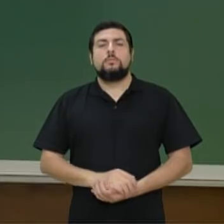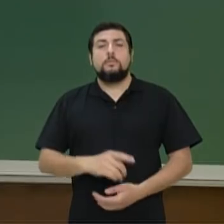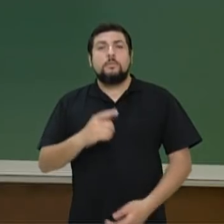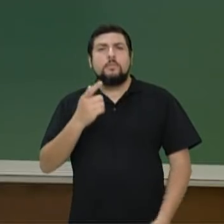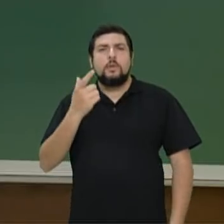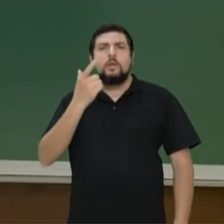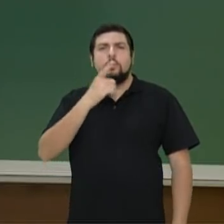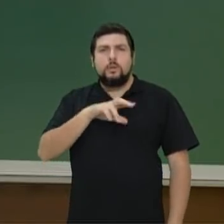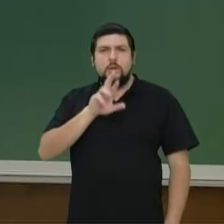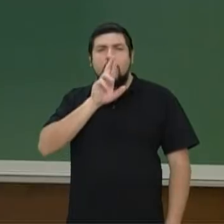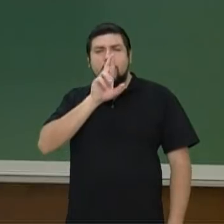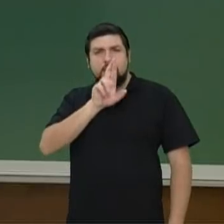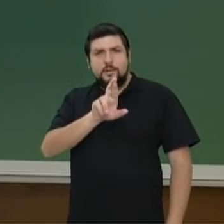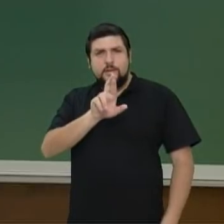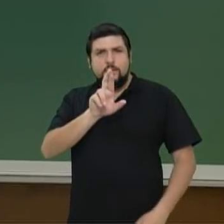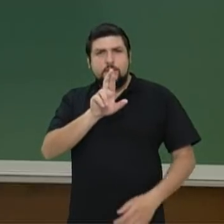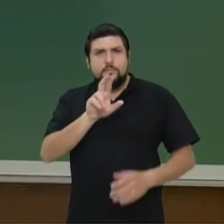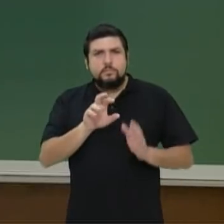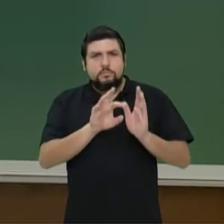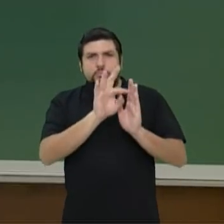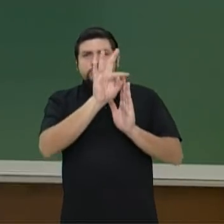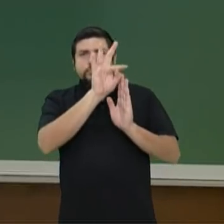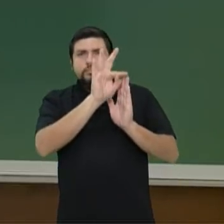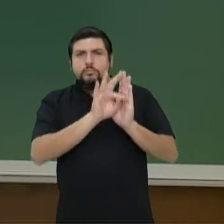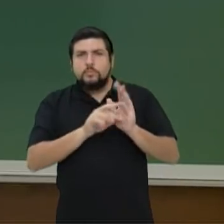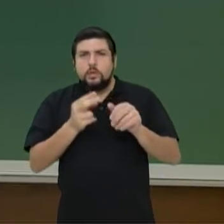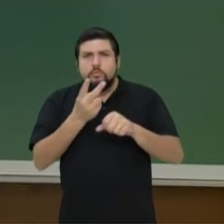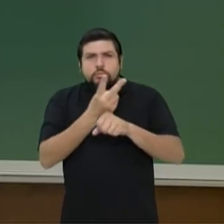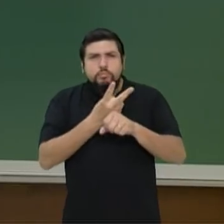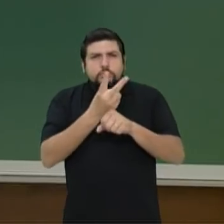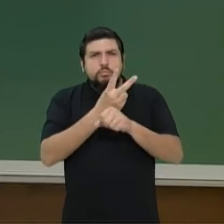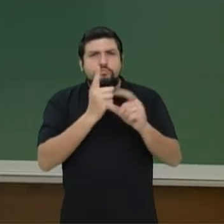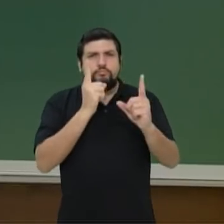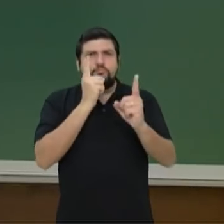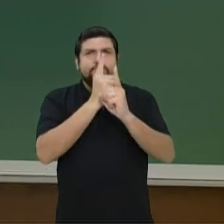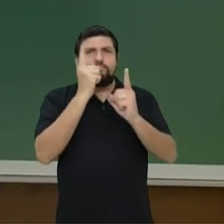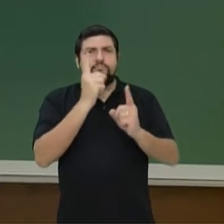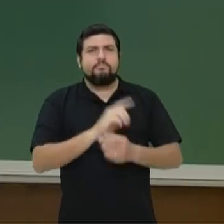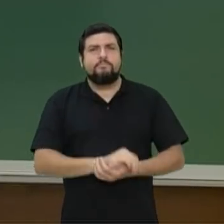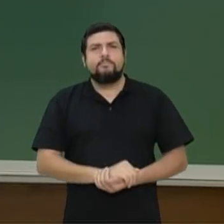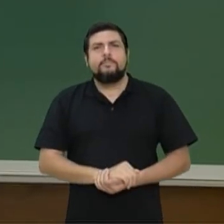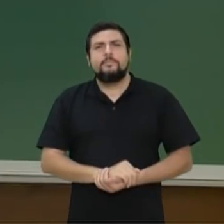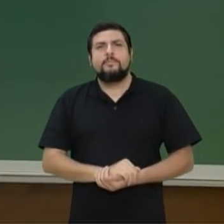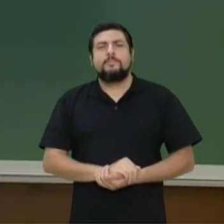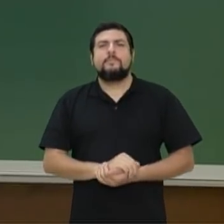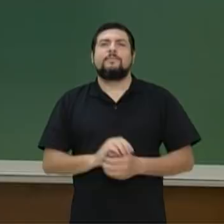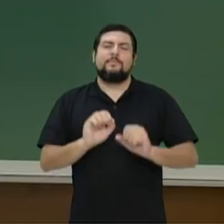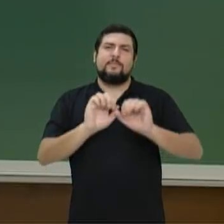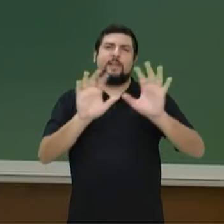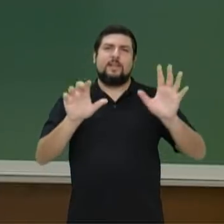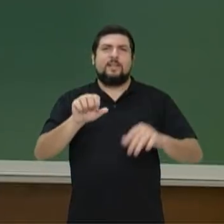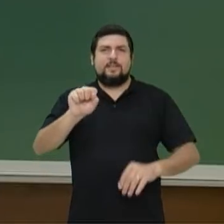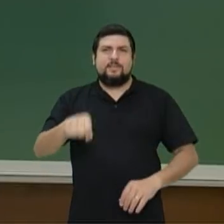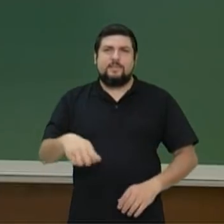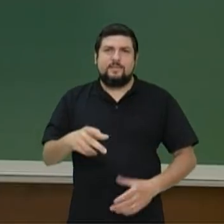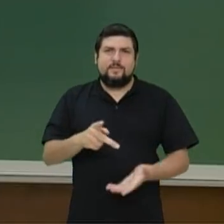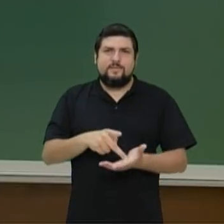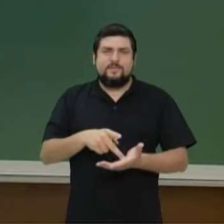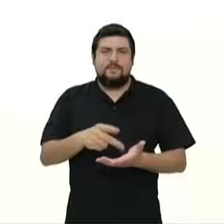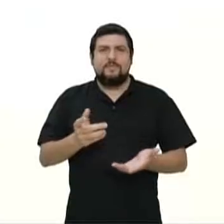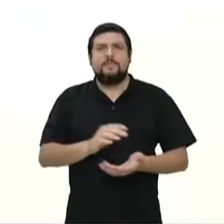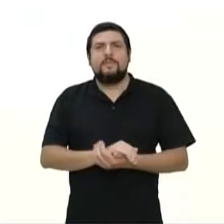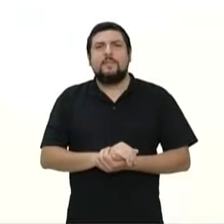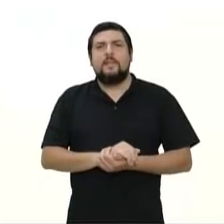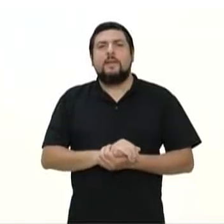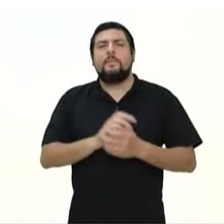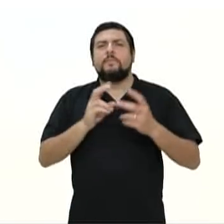Conseguiram com facilidade identificar essa opinião da autora no trecho? Claro que sim, não é mesmo?